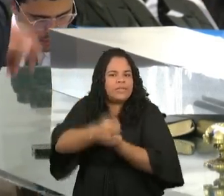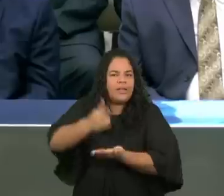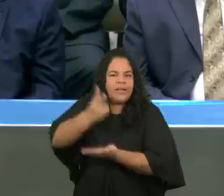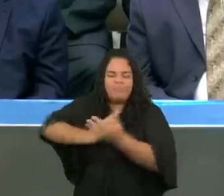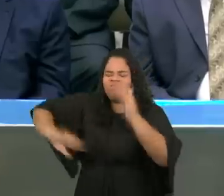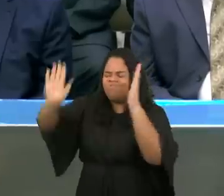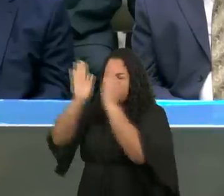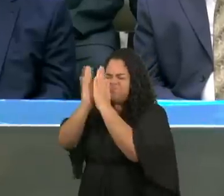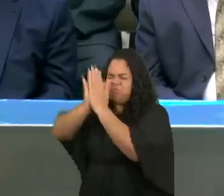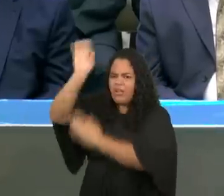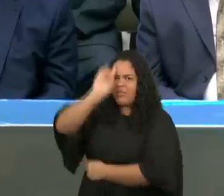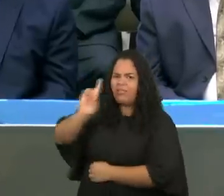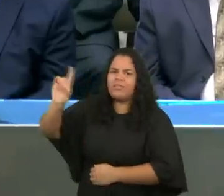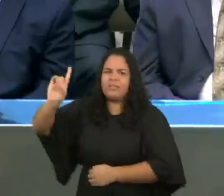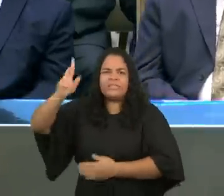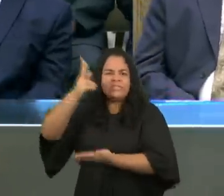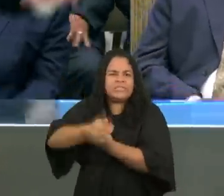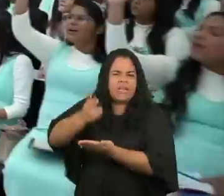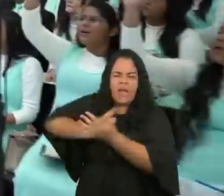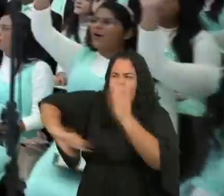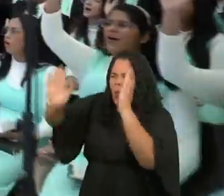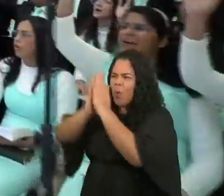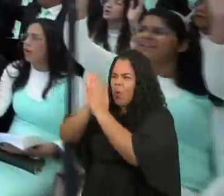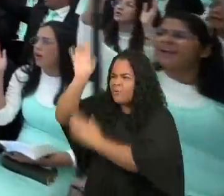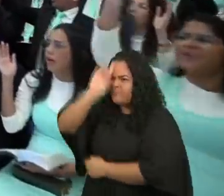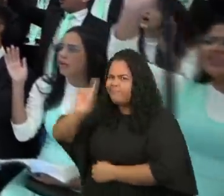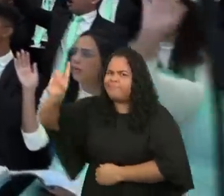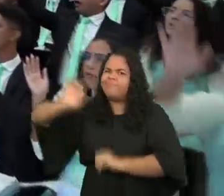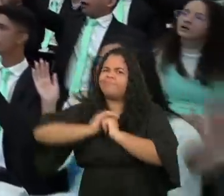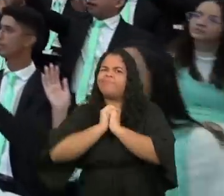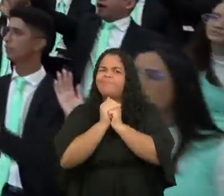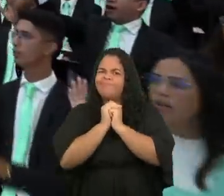quem entendeu esta palavra, levanta a mão e dá glória a Deus.